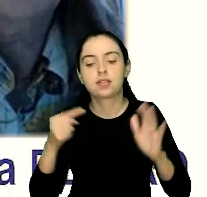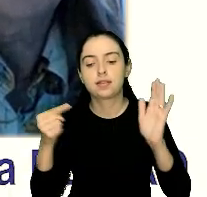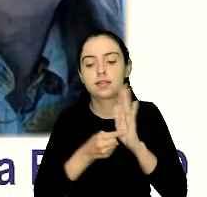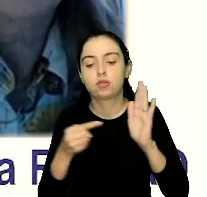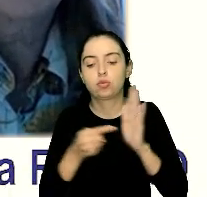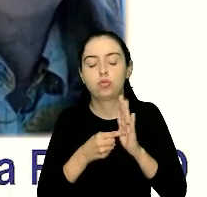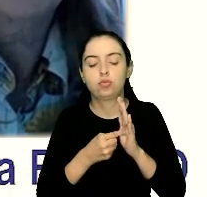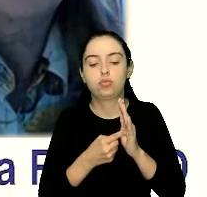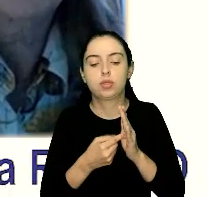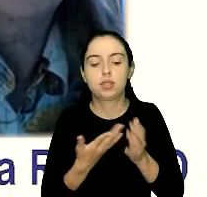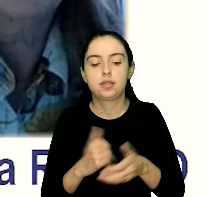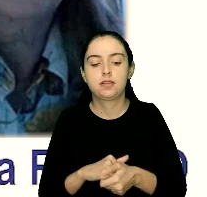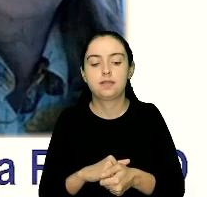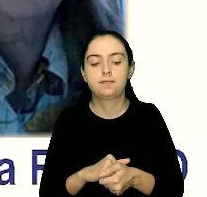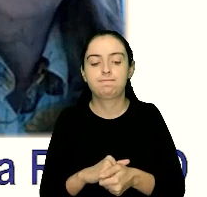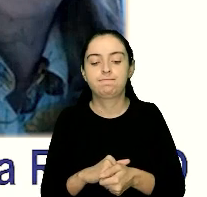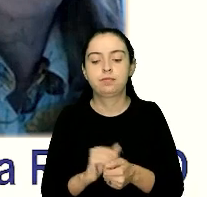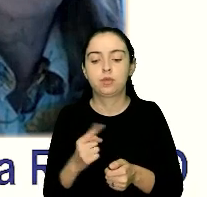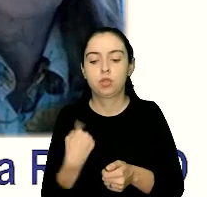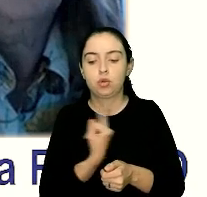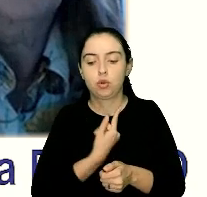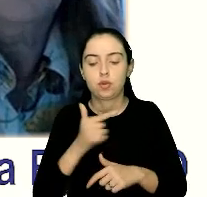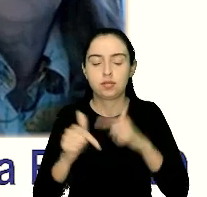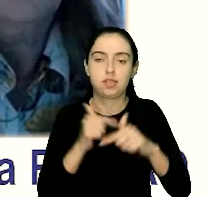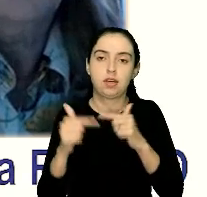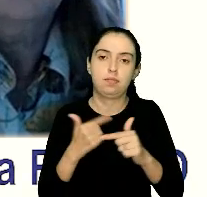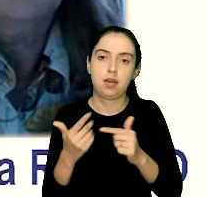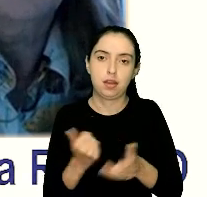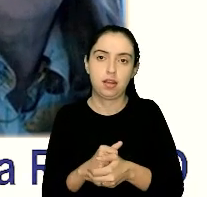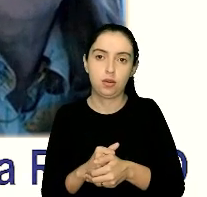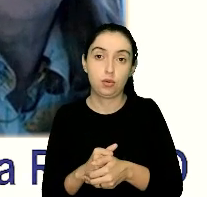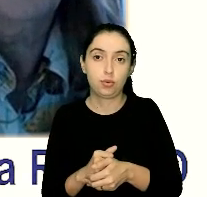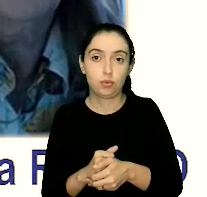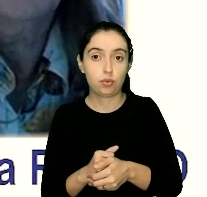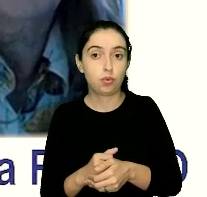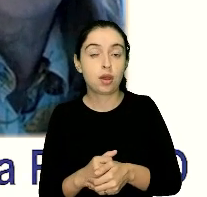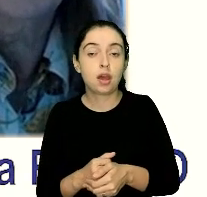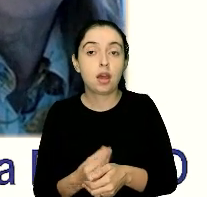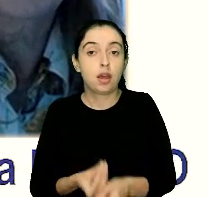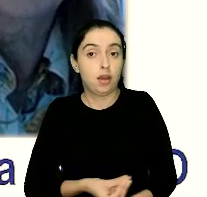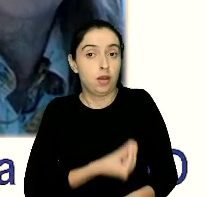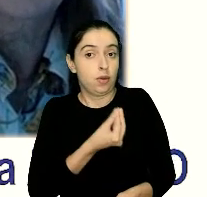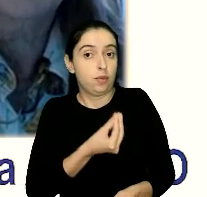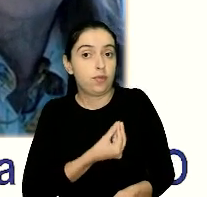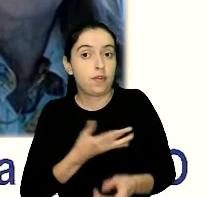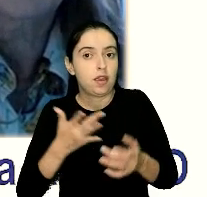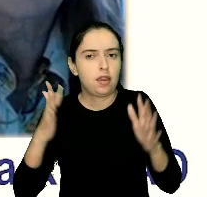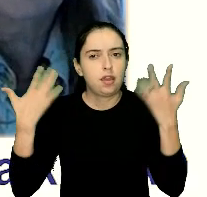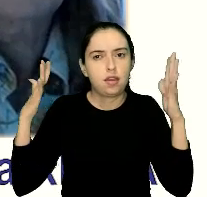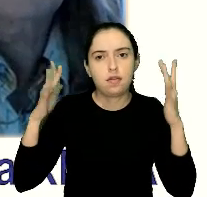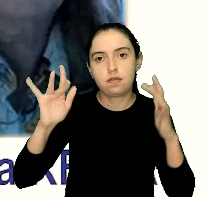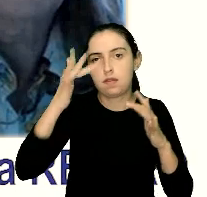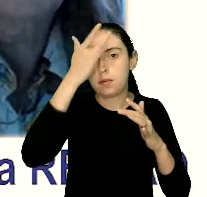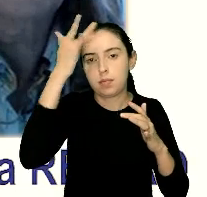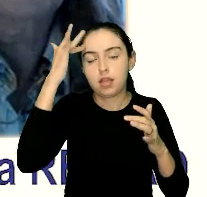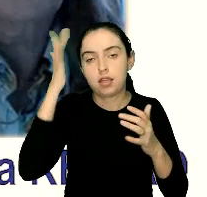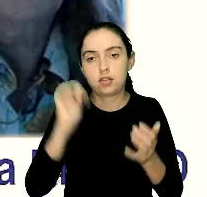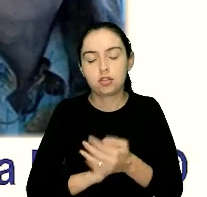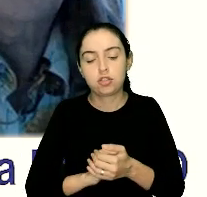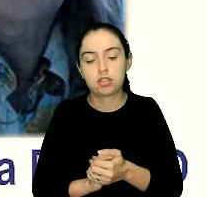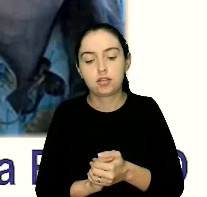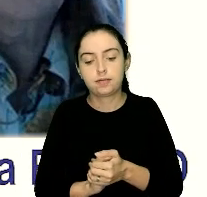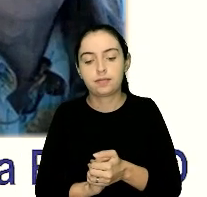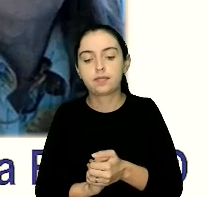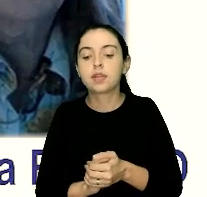nosso trabalho, o Vivamente, ele é um trabalho que ele também conversa com essas comissões,